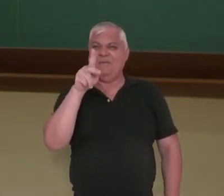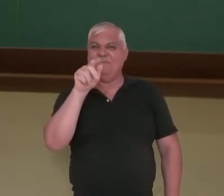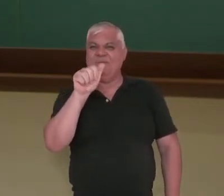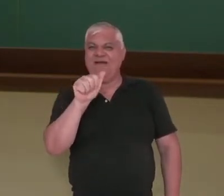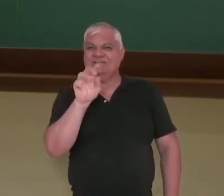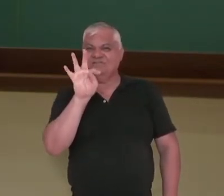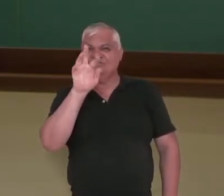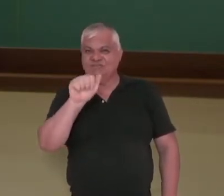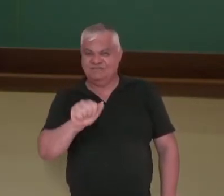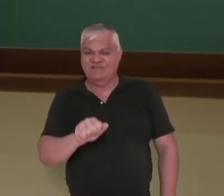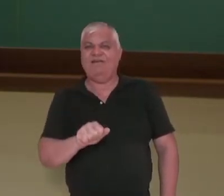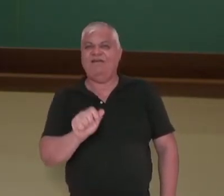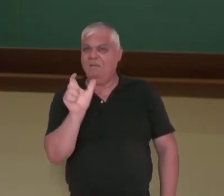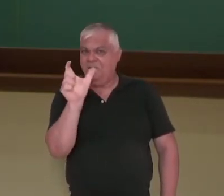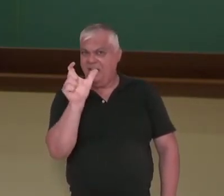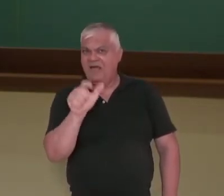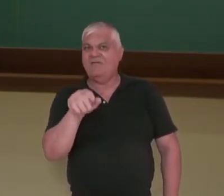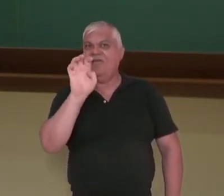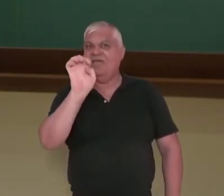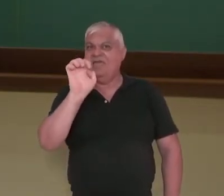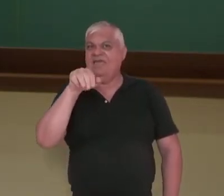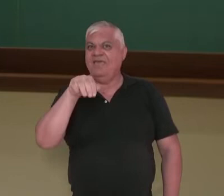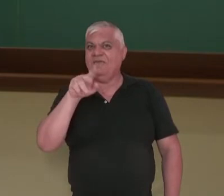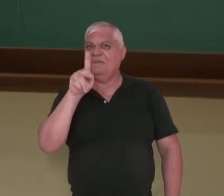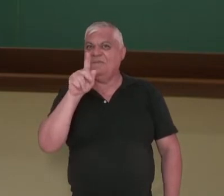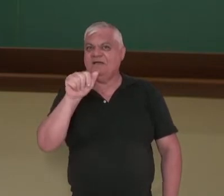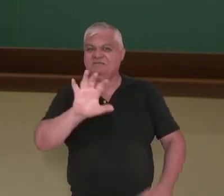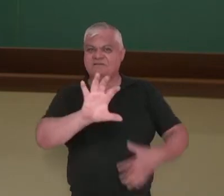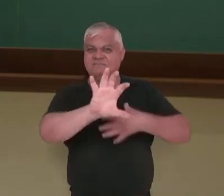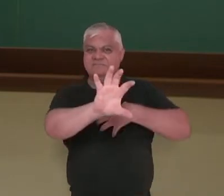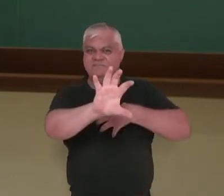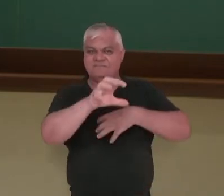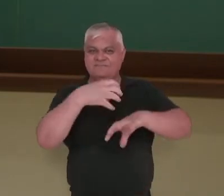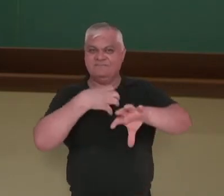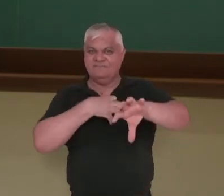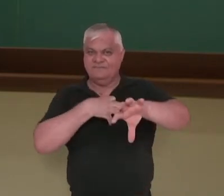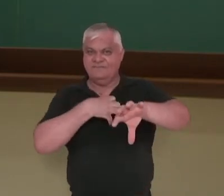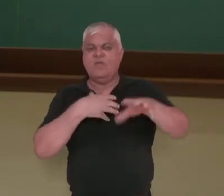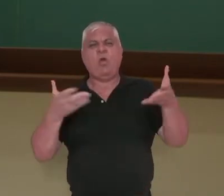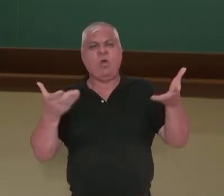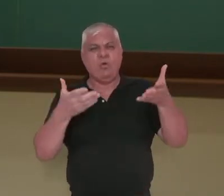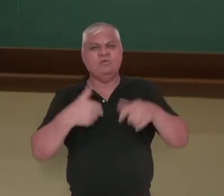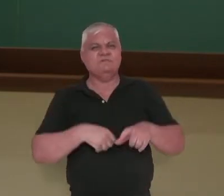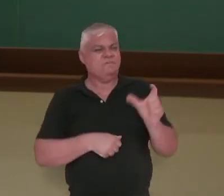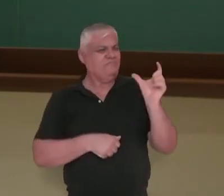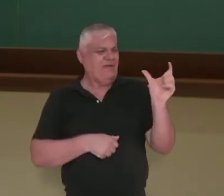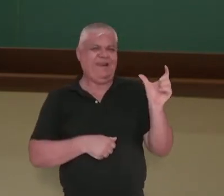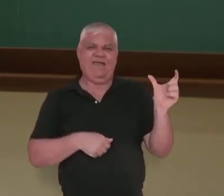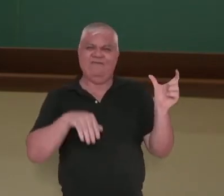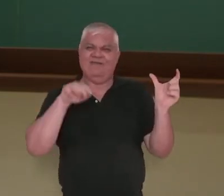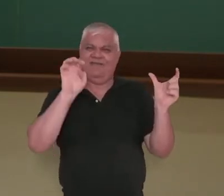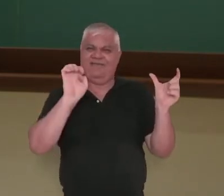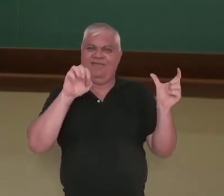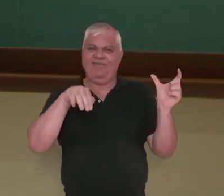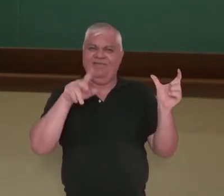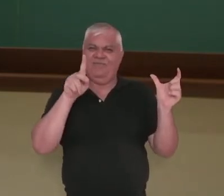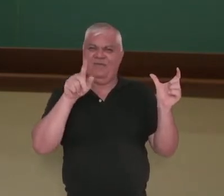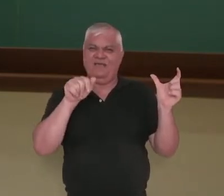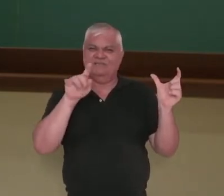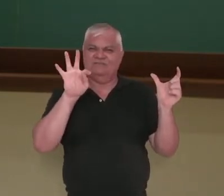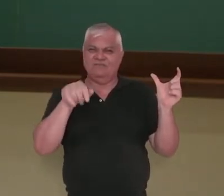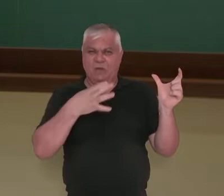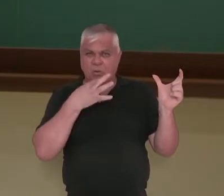essa? Empatia. Hoje em dia, nos últimos anos, muito se fala em empatia. Mas você sabe o que